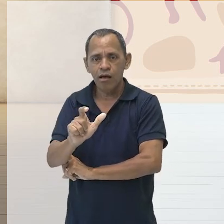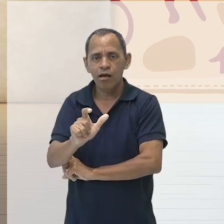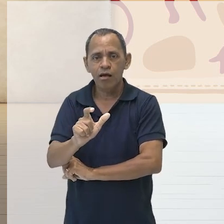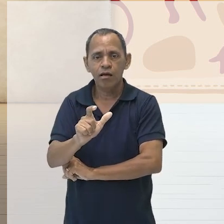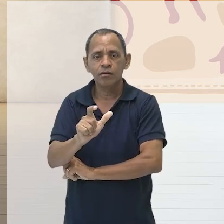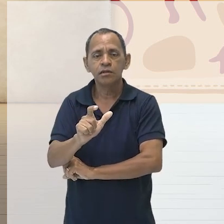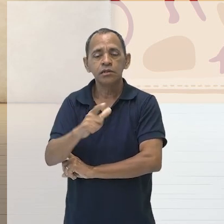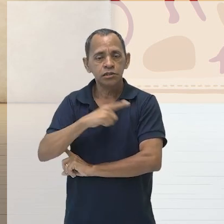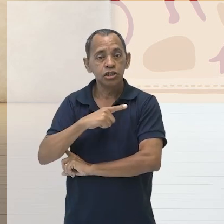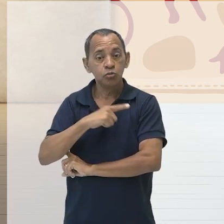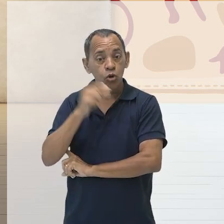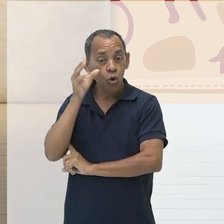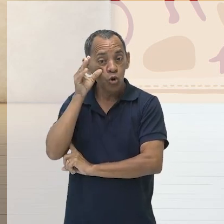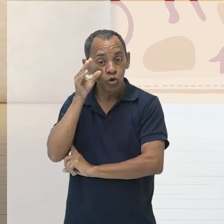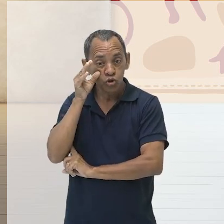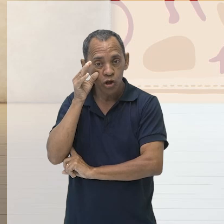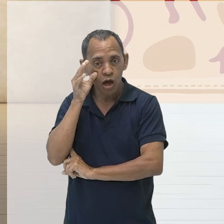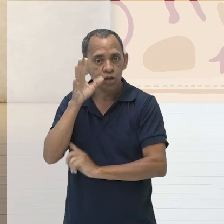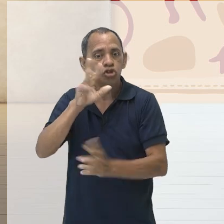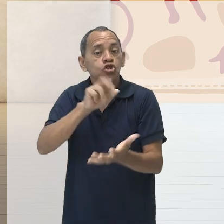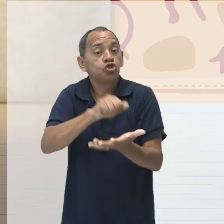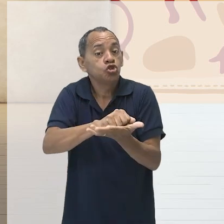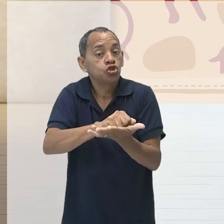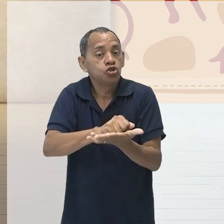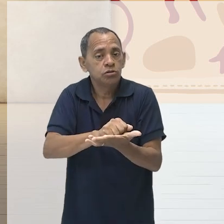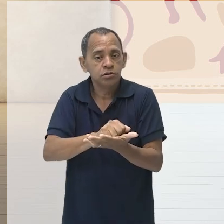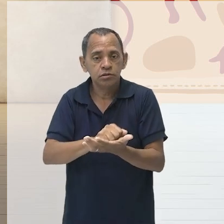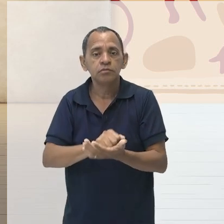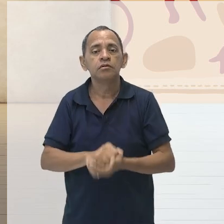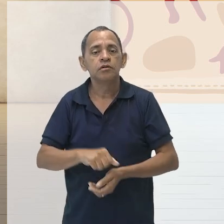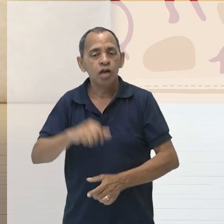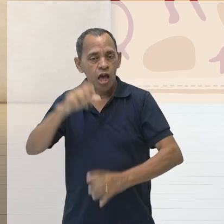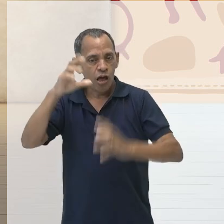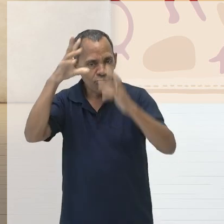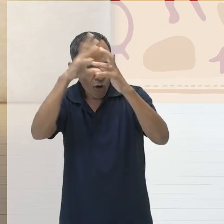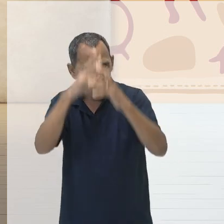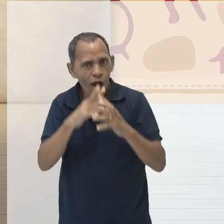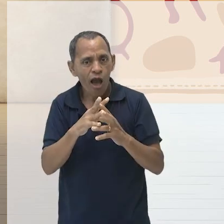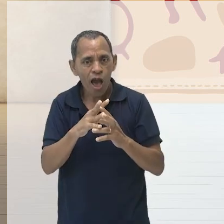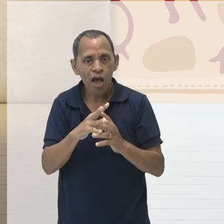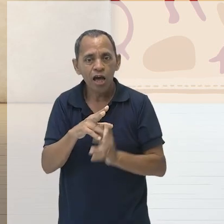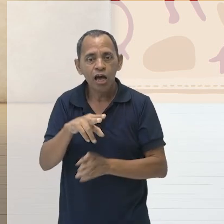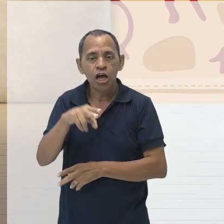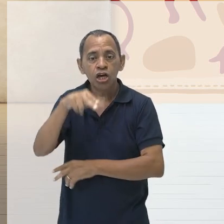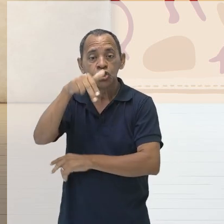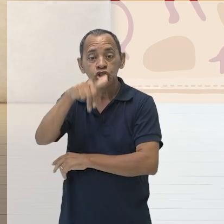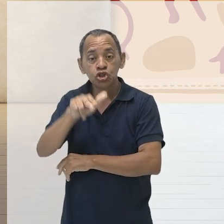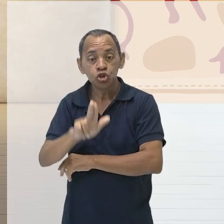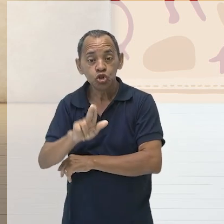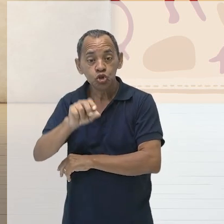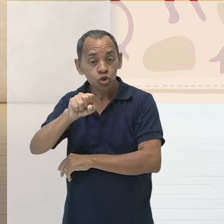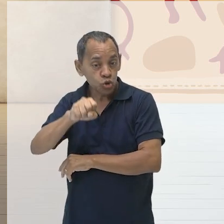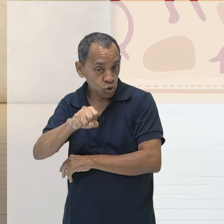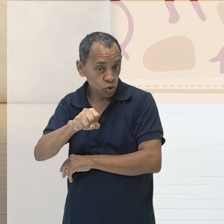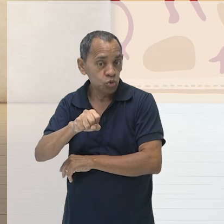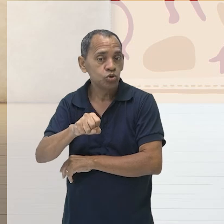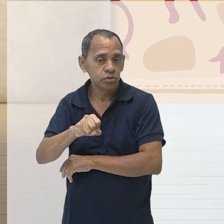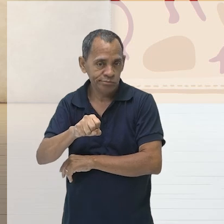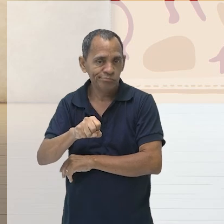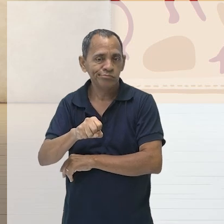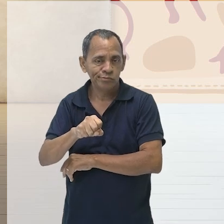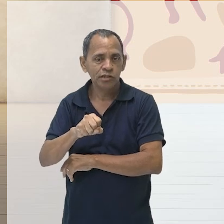essa curiosidade, eles lutavam nus, banhados de óleo, e a intenção deles era o